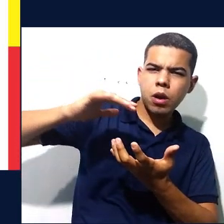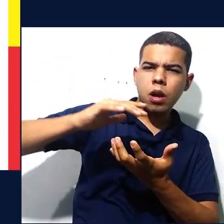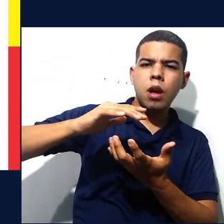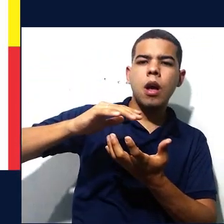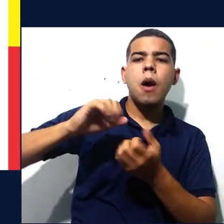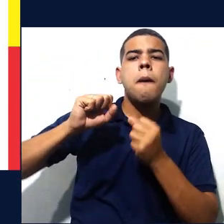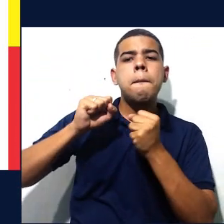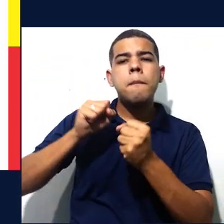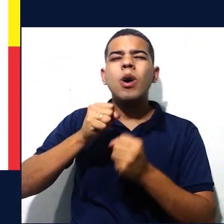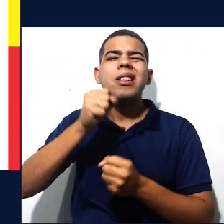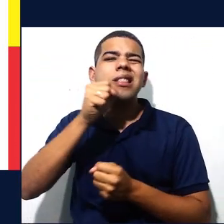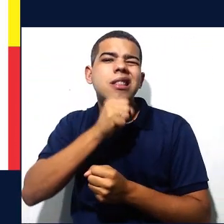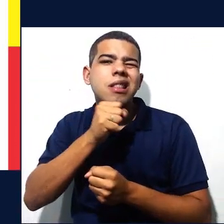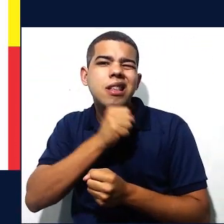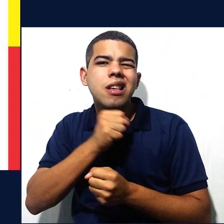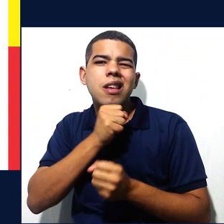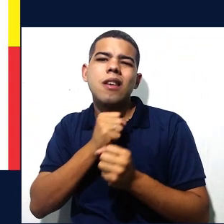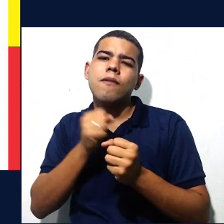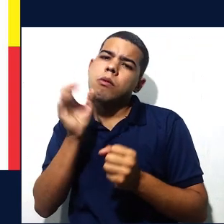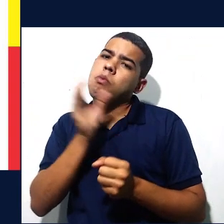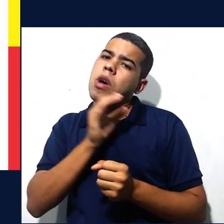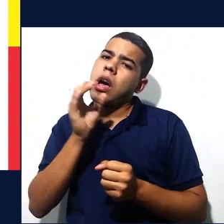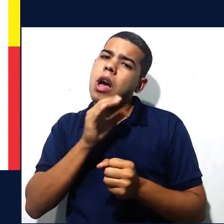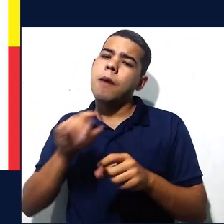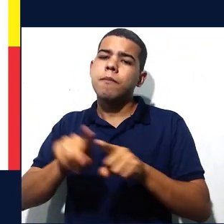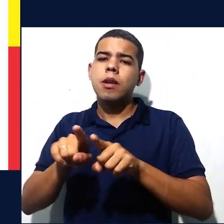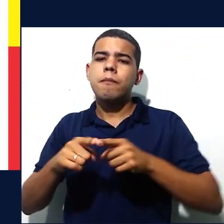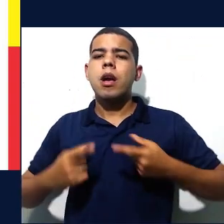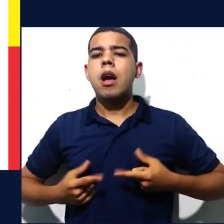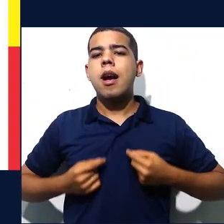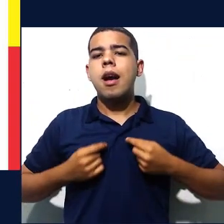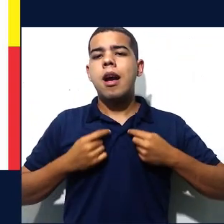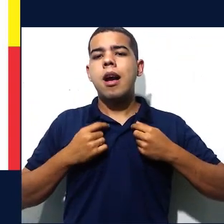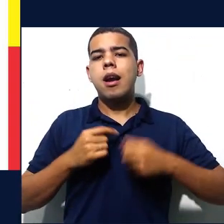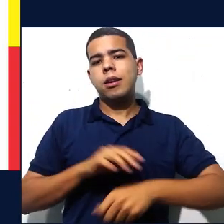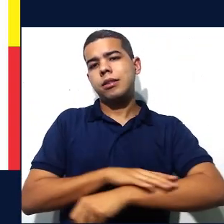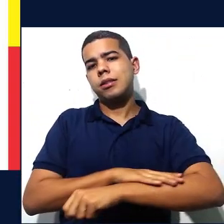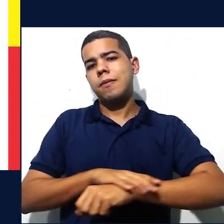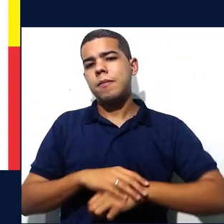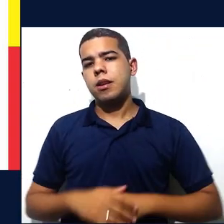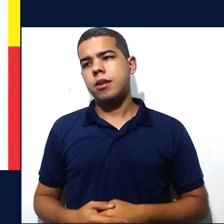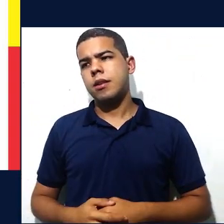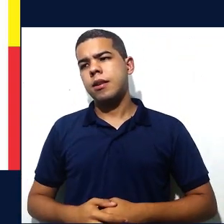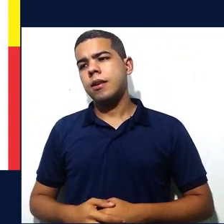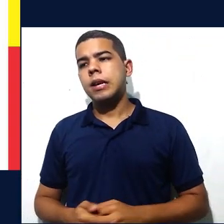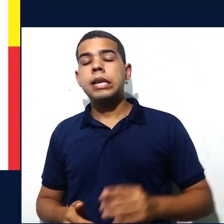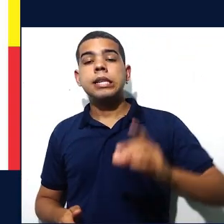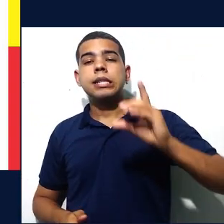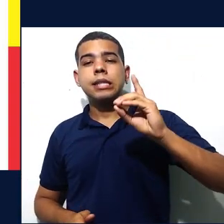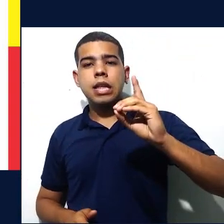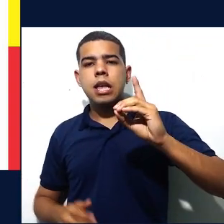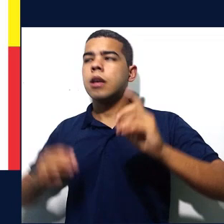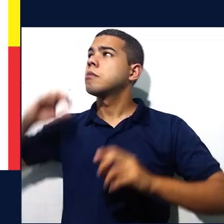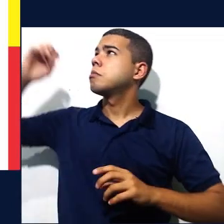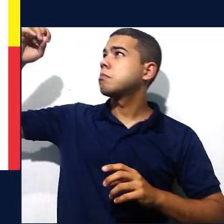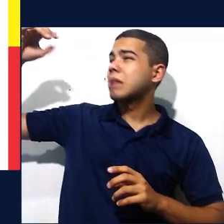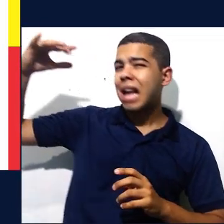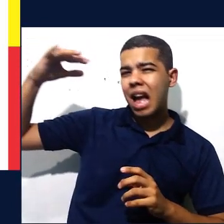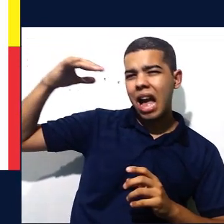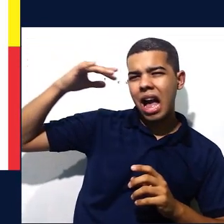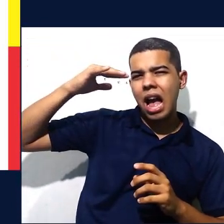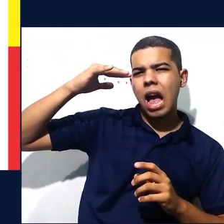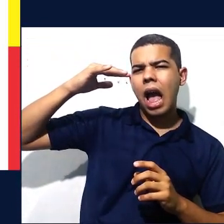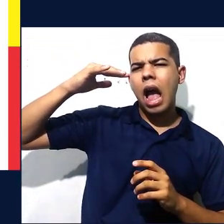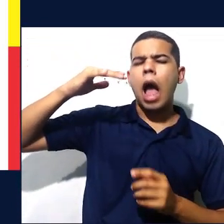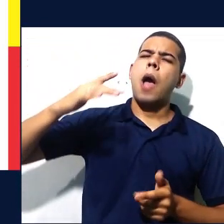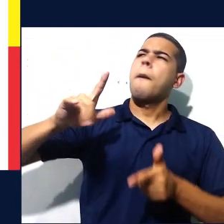envelhecimento precoce e câncer de pele. Letra D. A grande quantidade de raios ultravioletas não